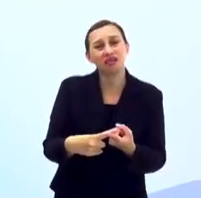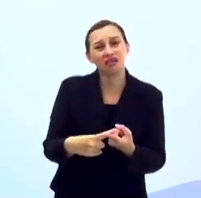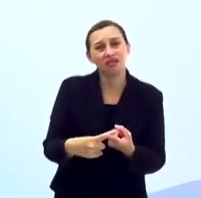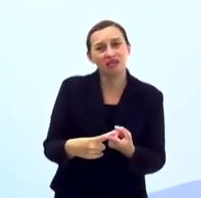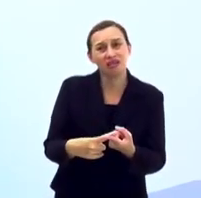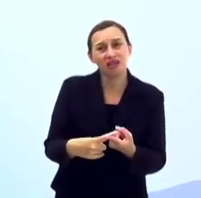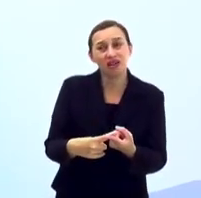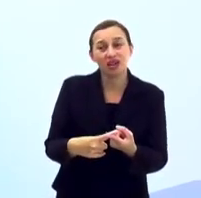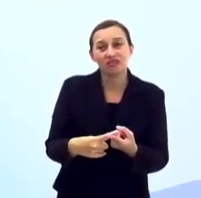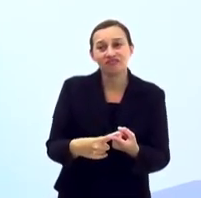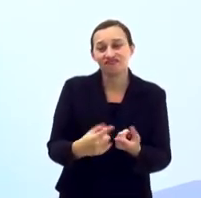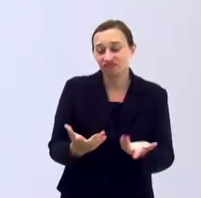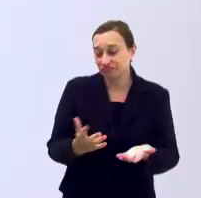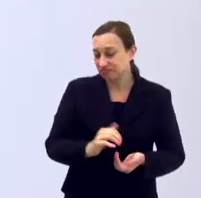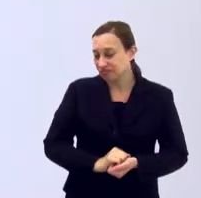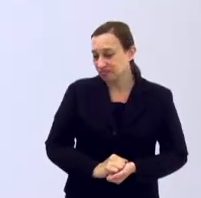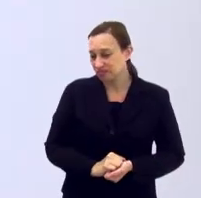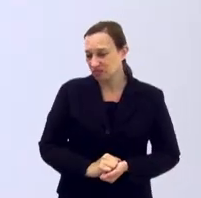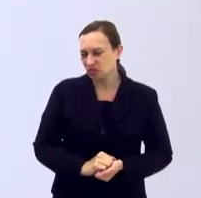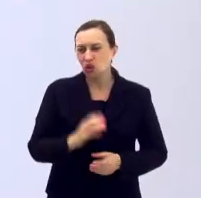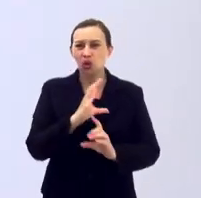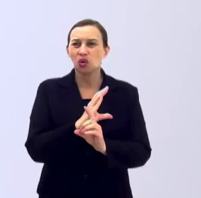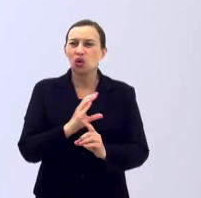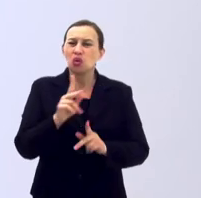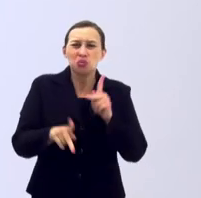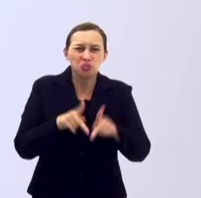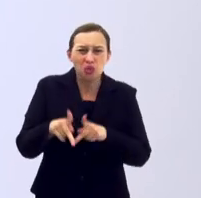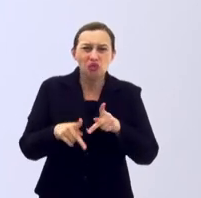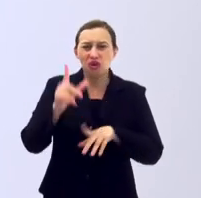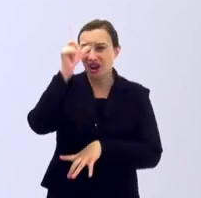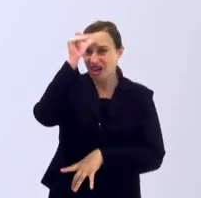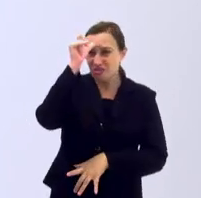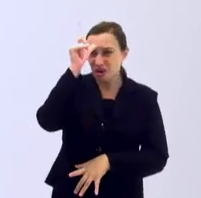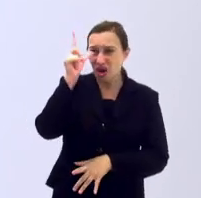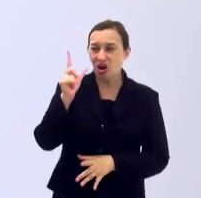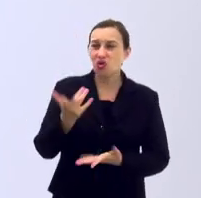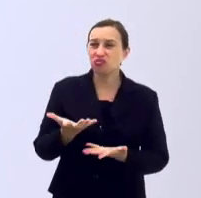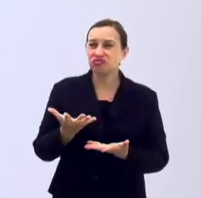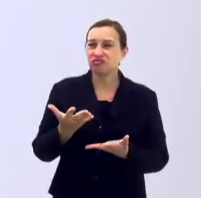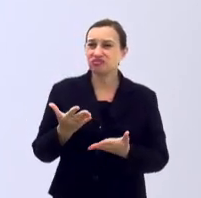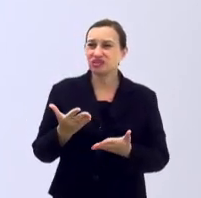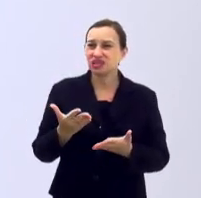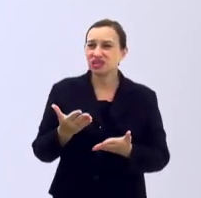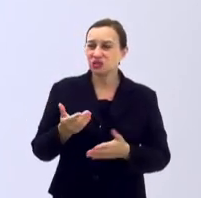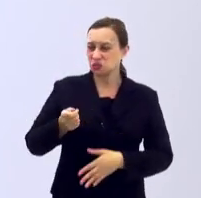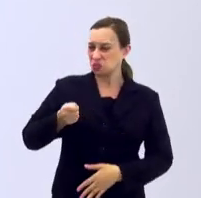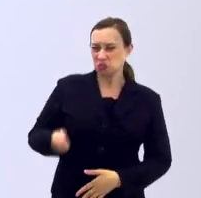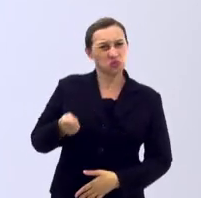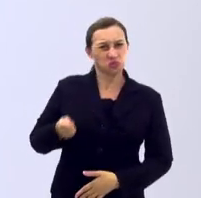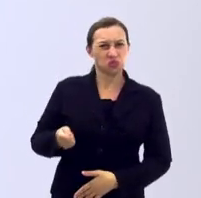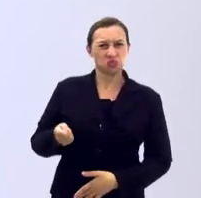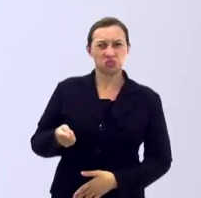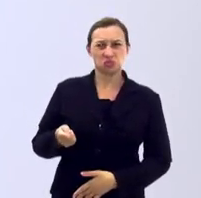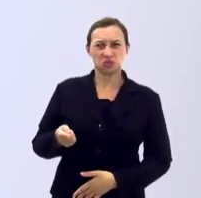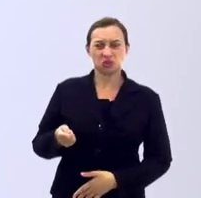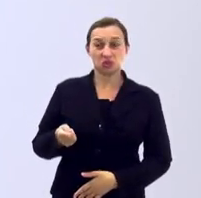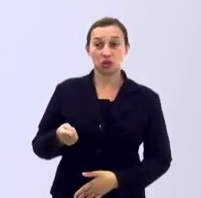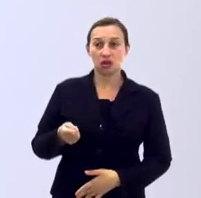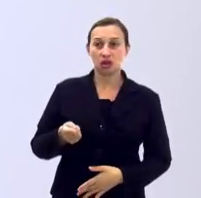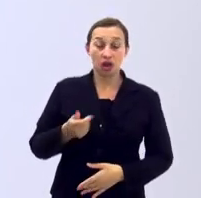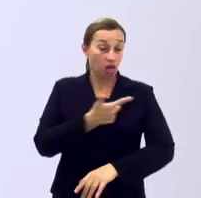Por que aquela numeração? O povo alemão é um povo muito sistemático,